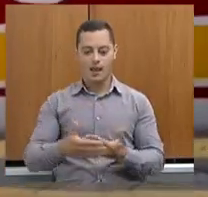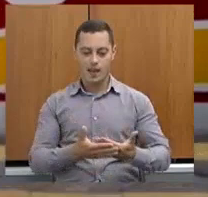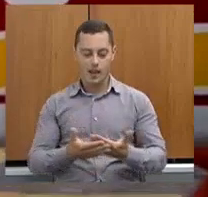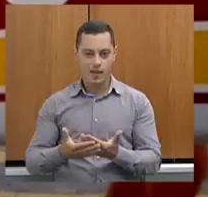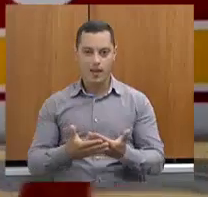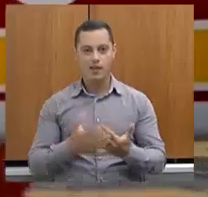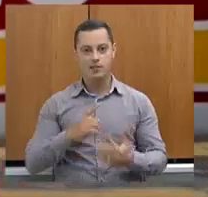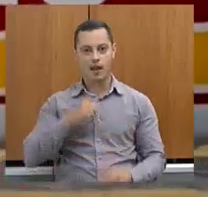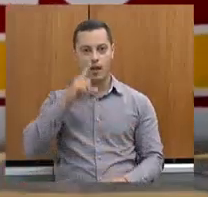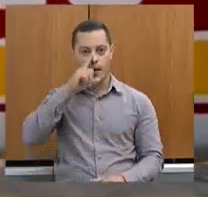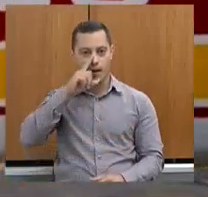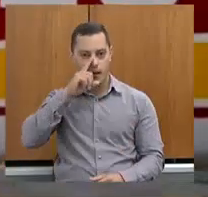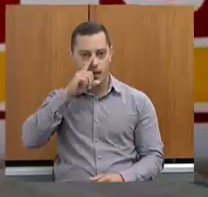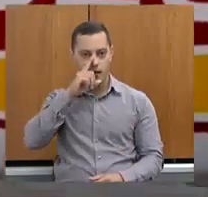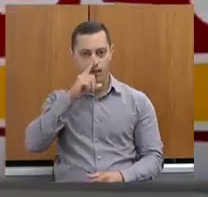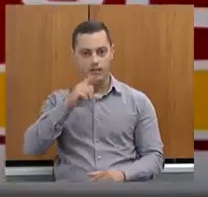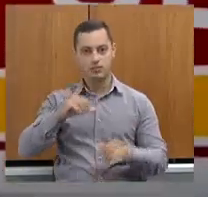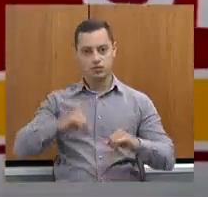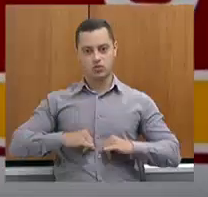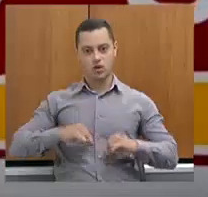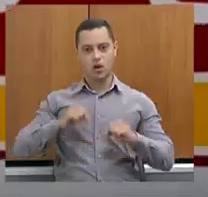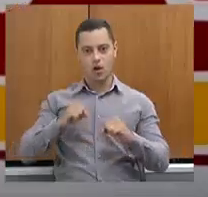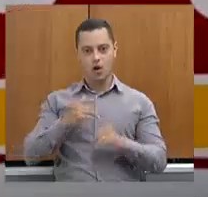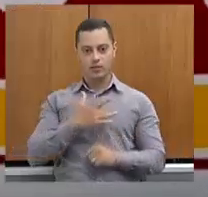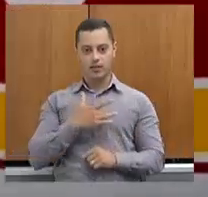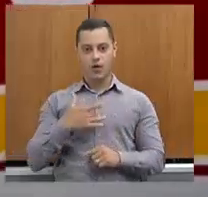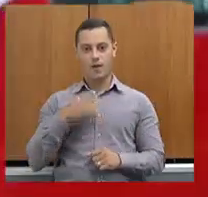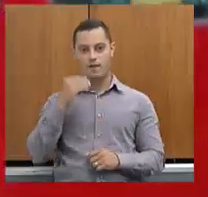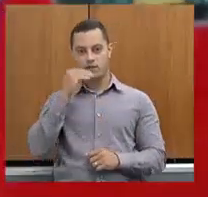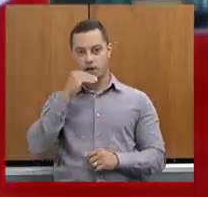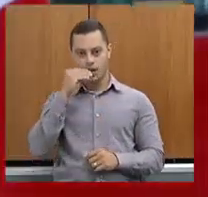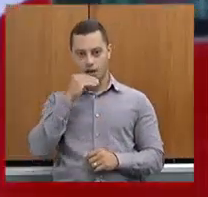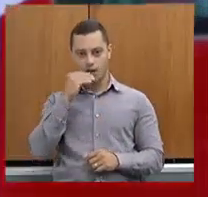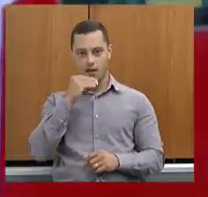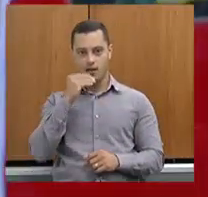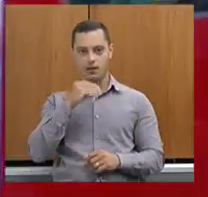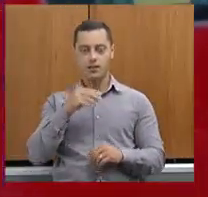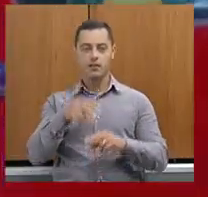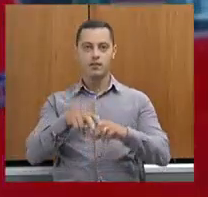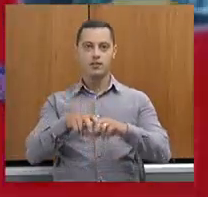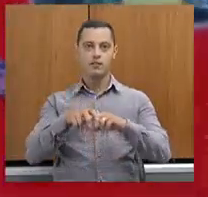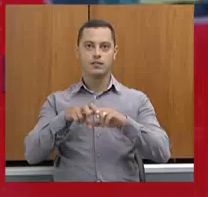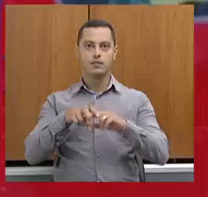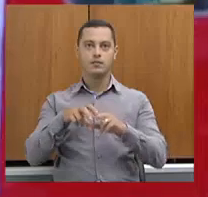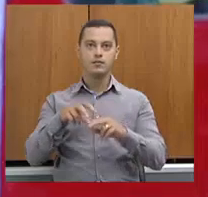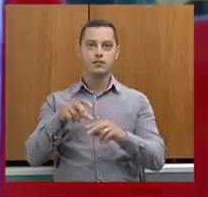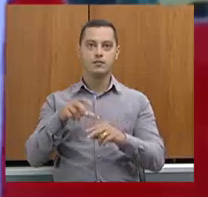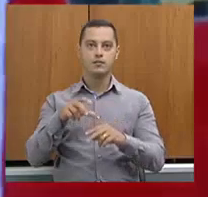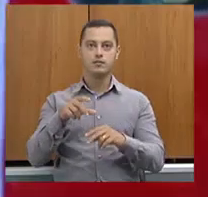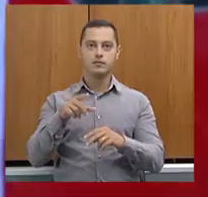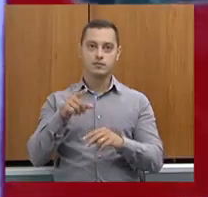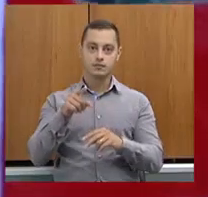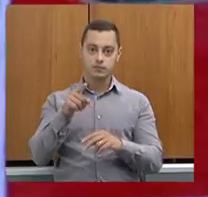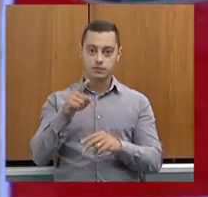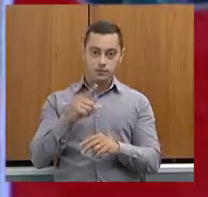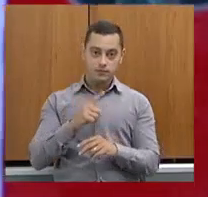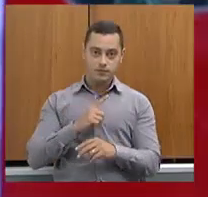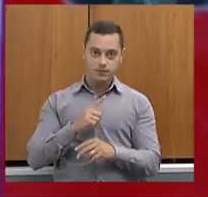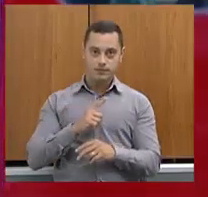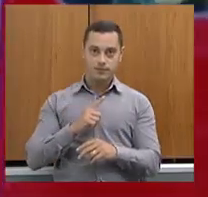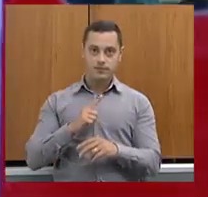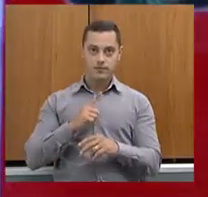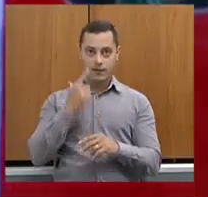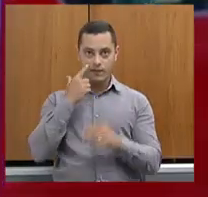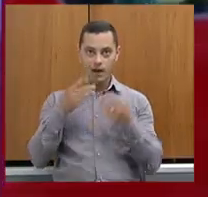qualquer um de nós por isso que ela tem até a questão de aponta nela mais aberta para poder ter